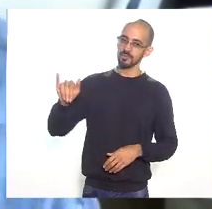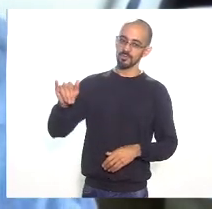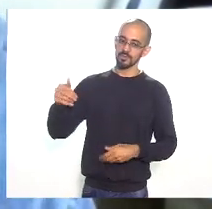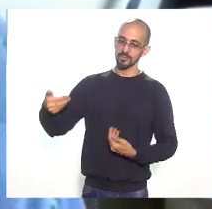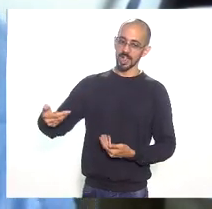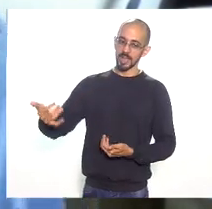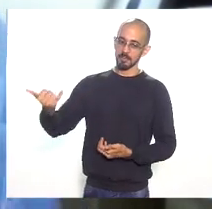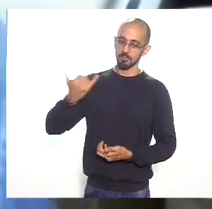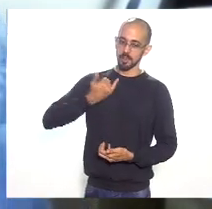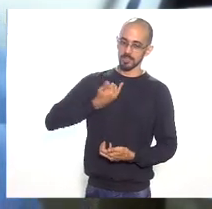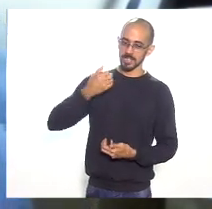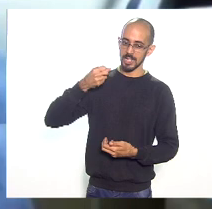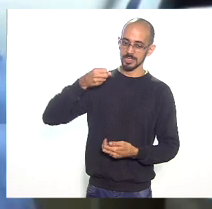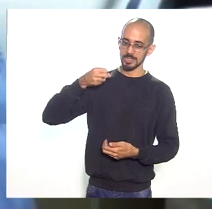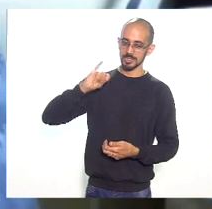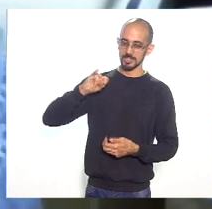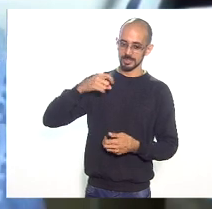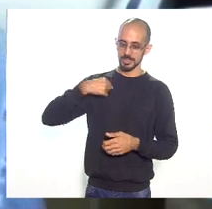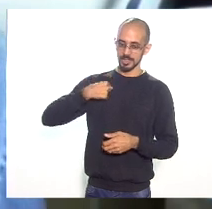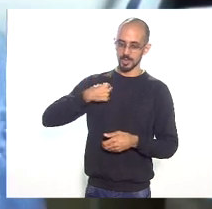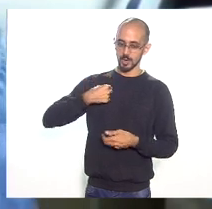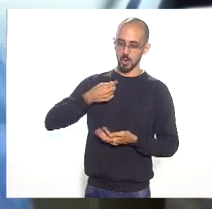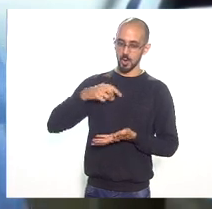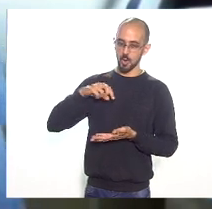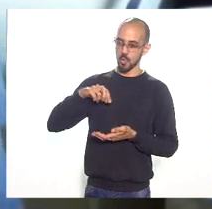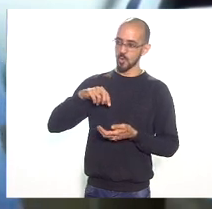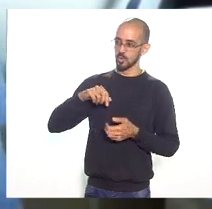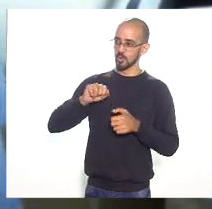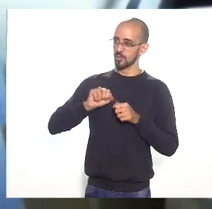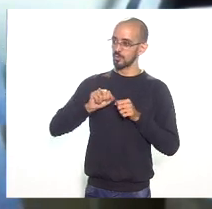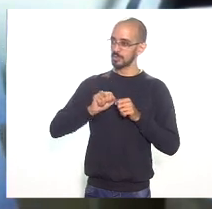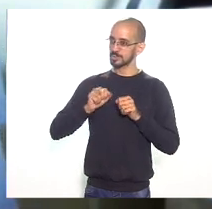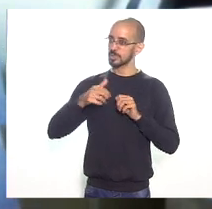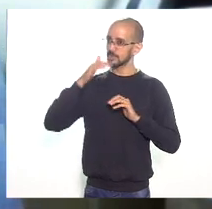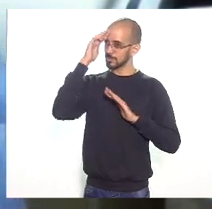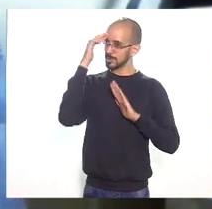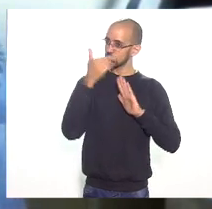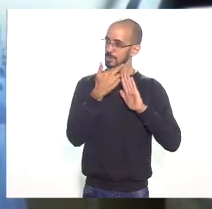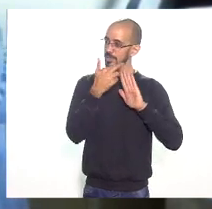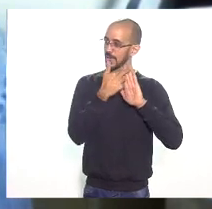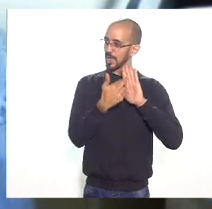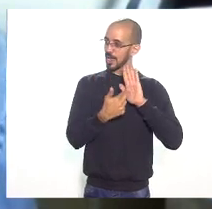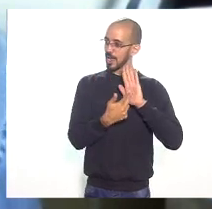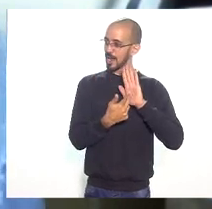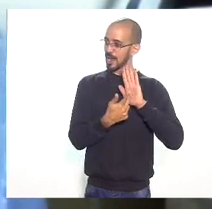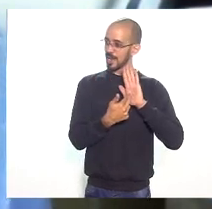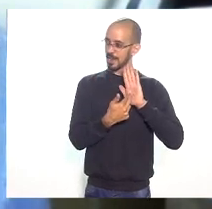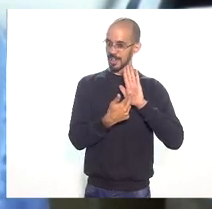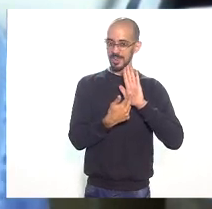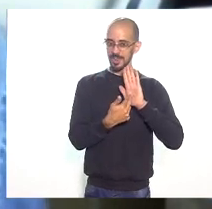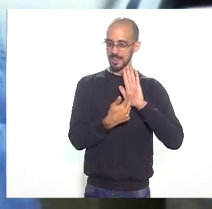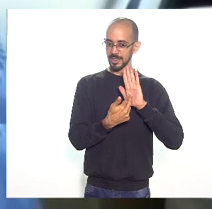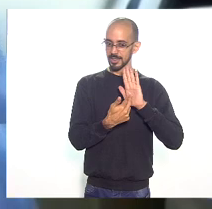regimentalmente cumpro o regimento. Ou inovar, acredito que eu não sei.